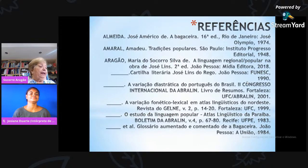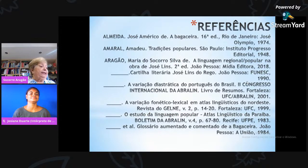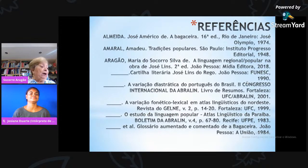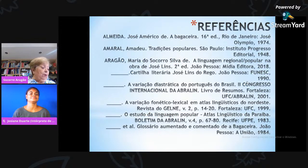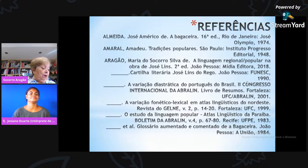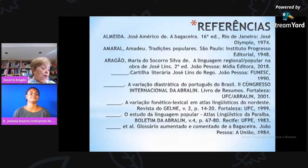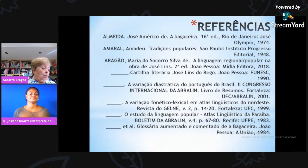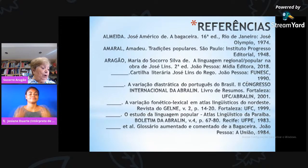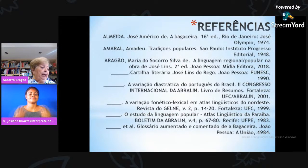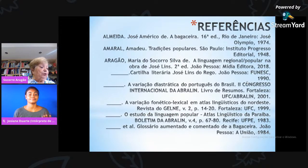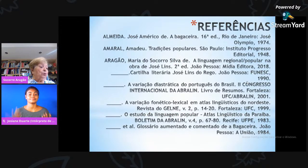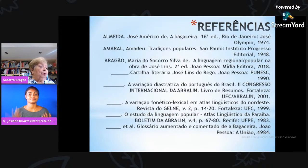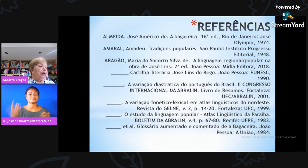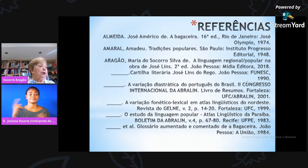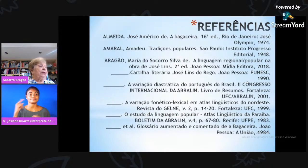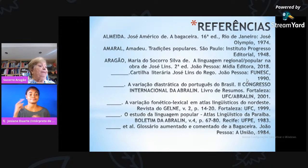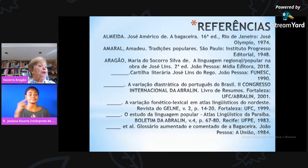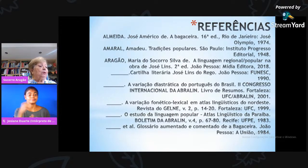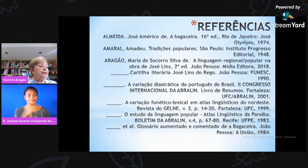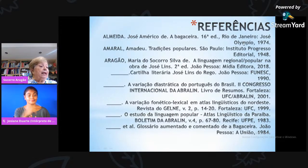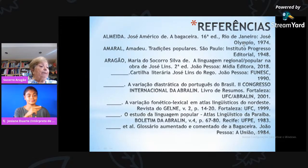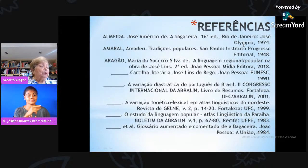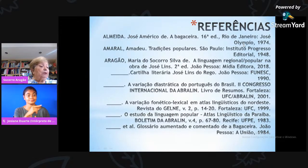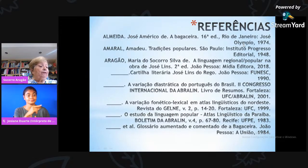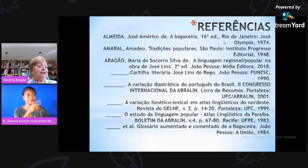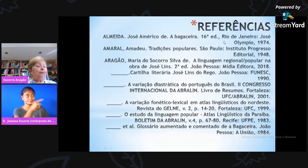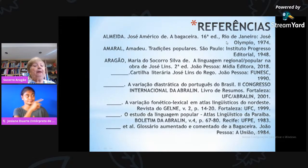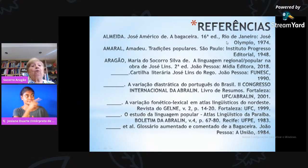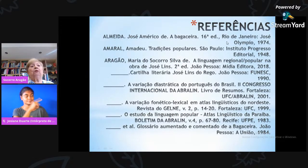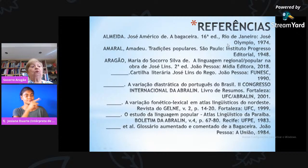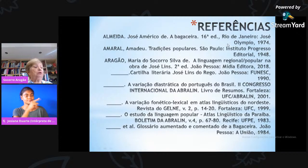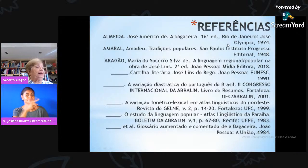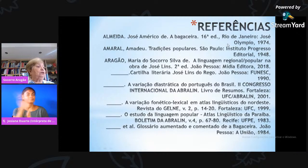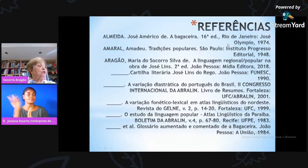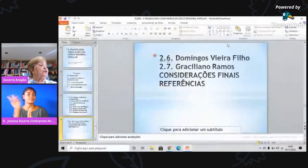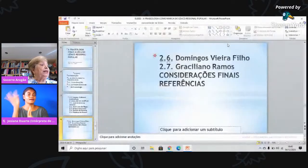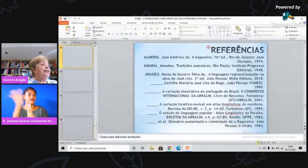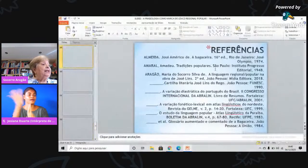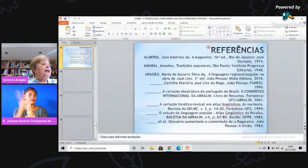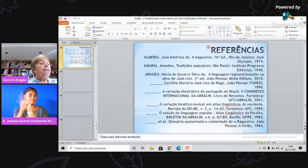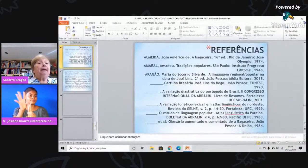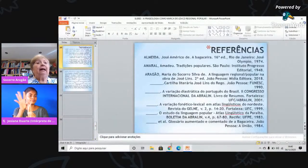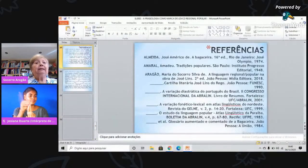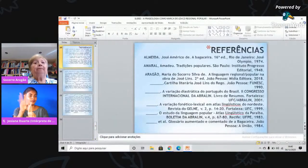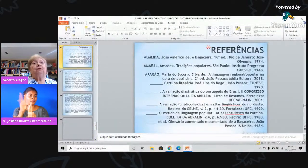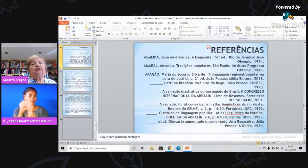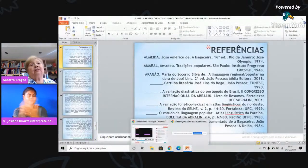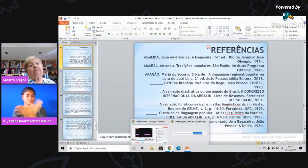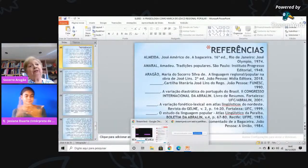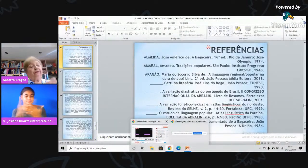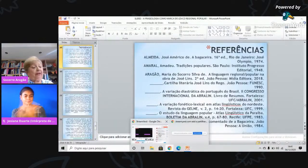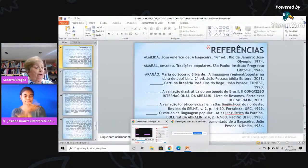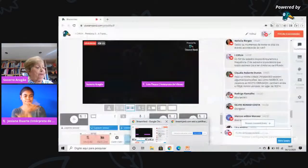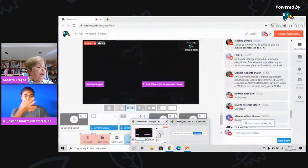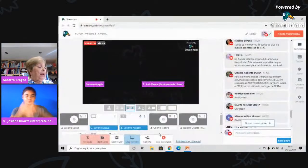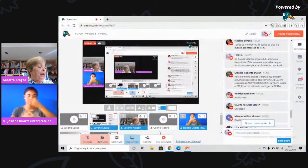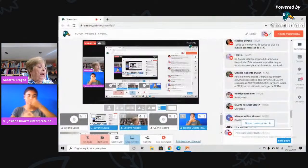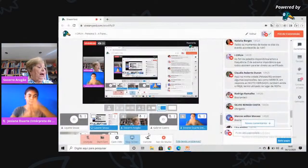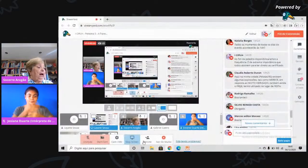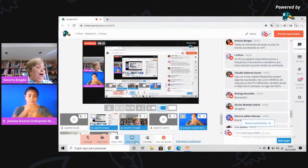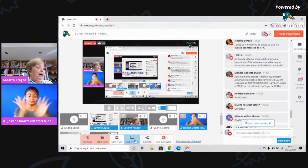Bom, então, com isso, eu termino os exemplos e faço algumas considerações finais para depois vocês podem